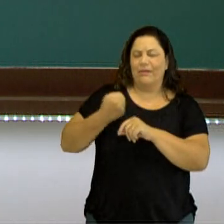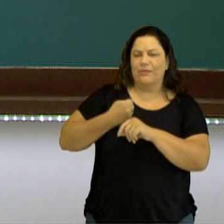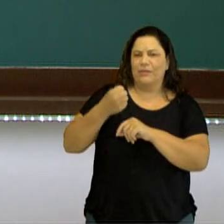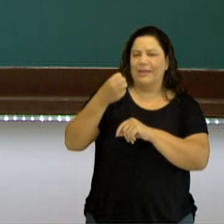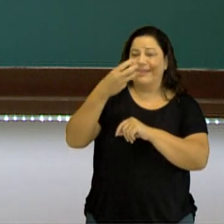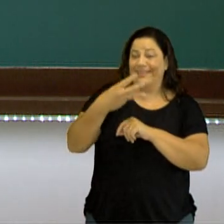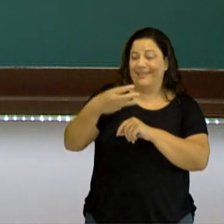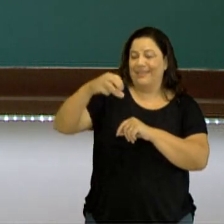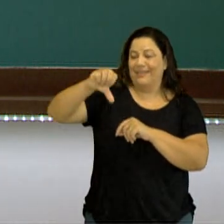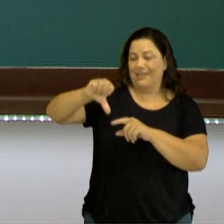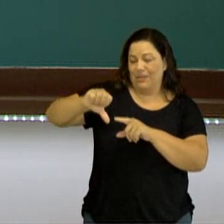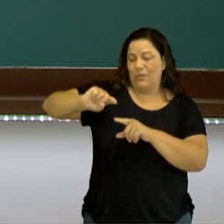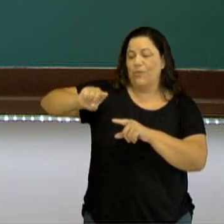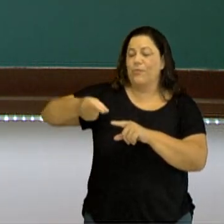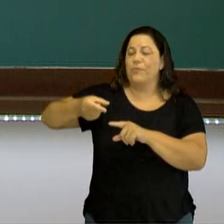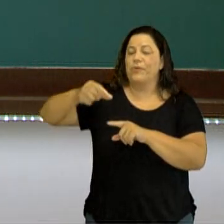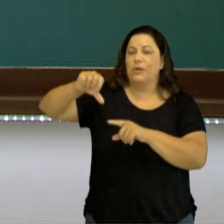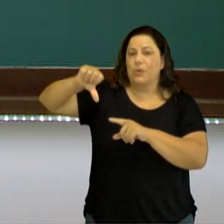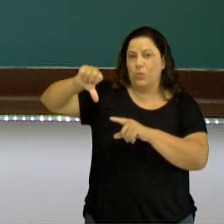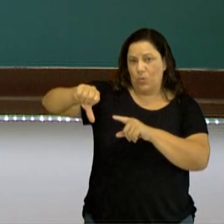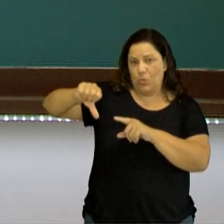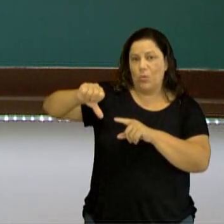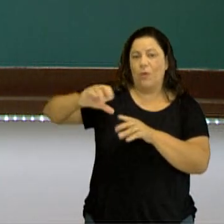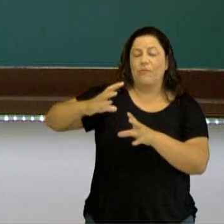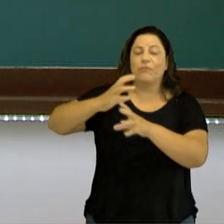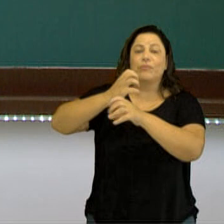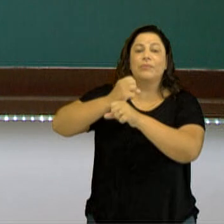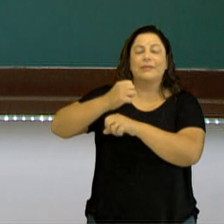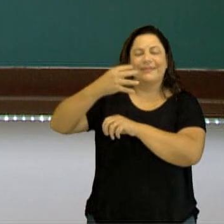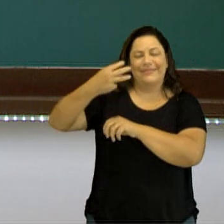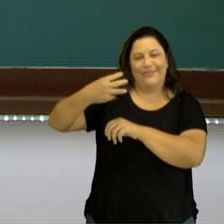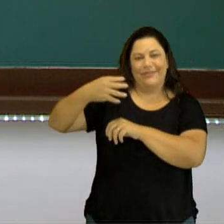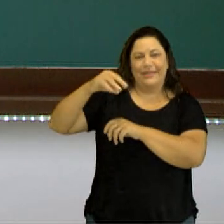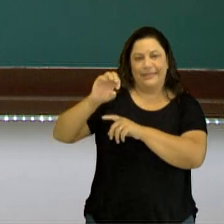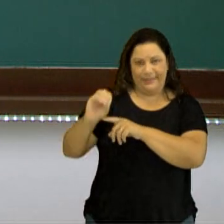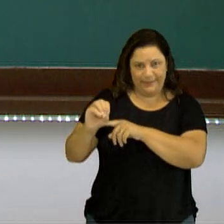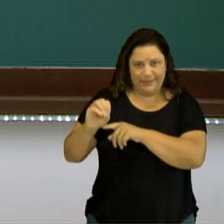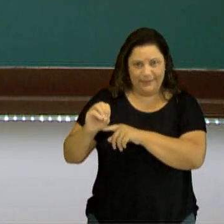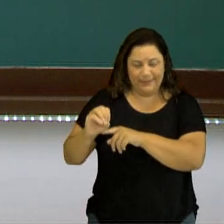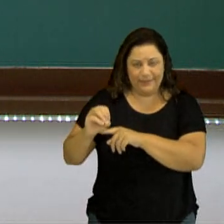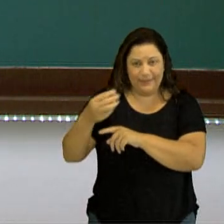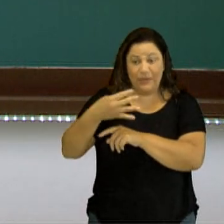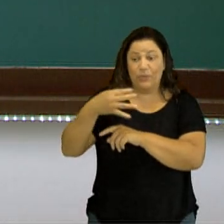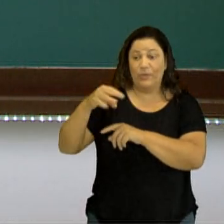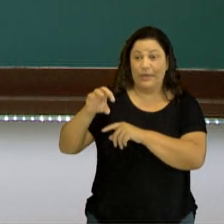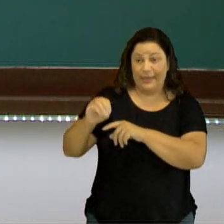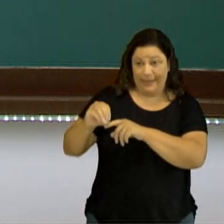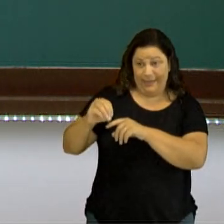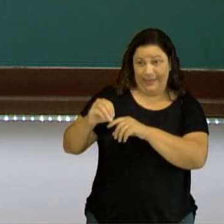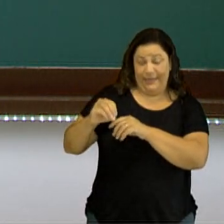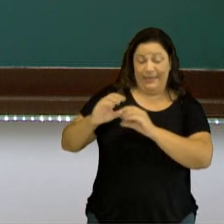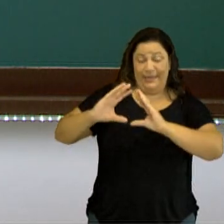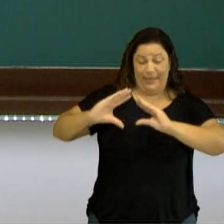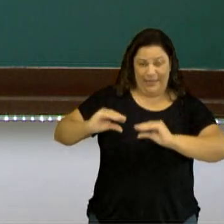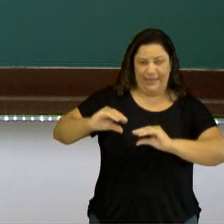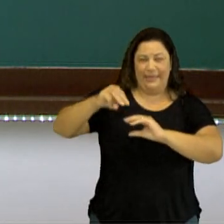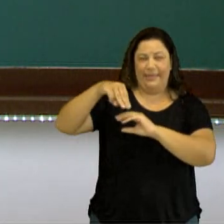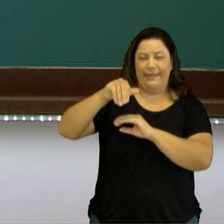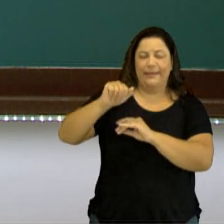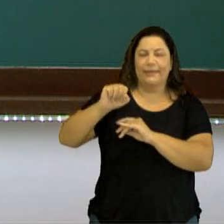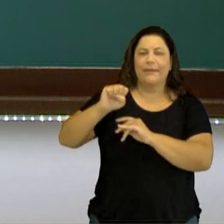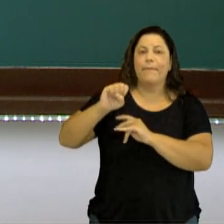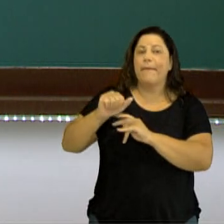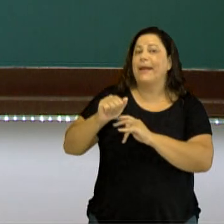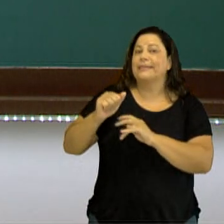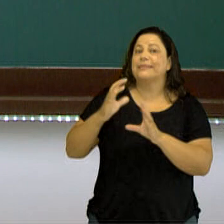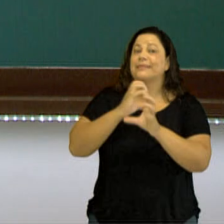39,9. 39,9 vou arredondar para 40, vamos considerar 40. 40 é a massa, é a soma dos prótons e